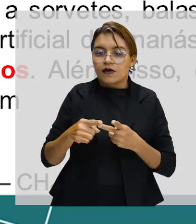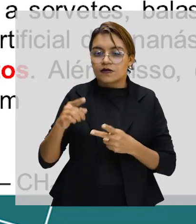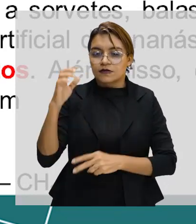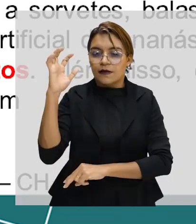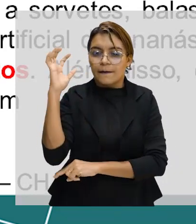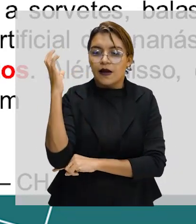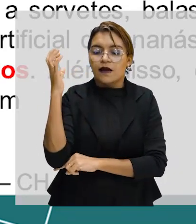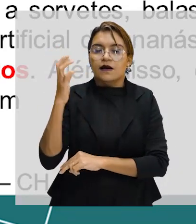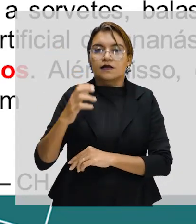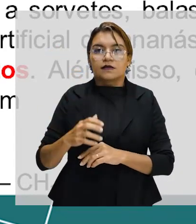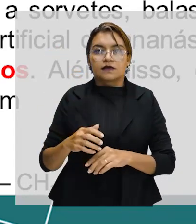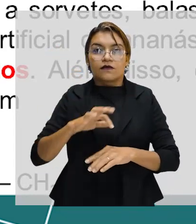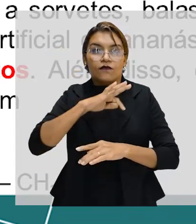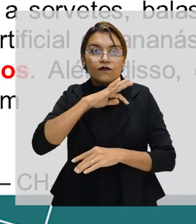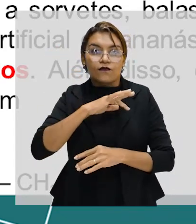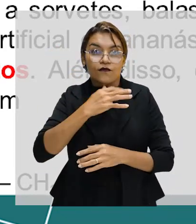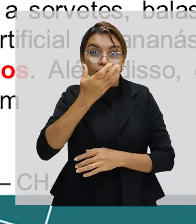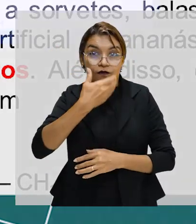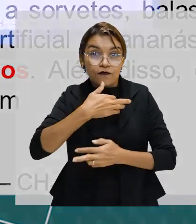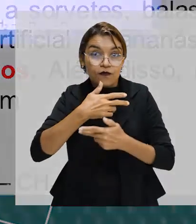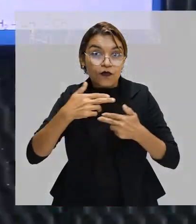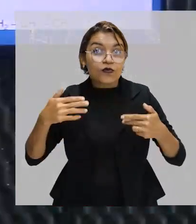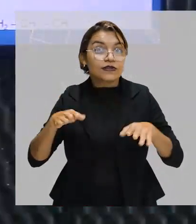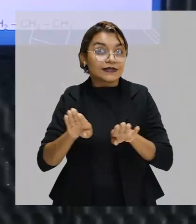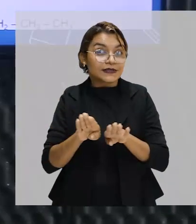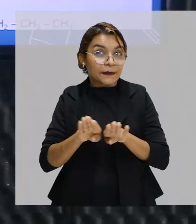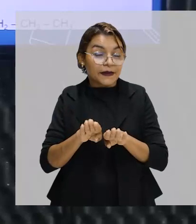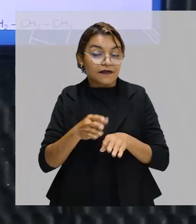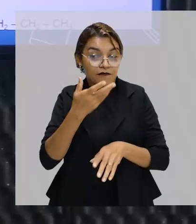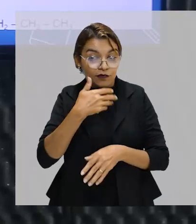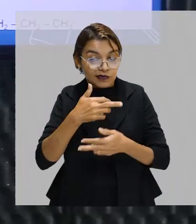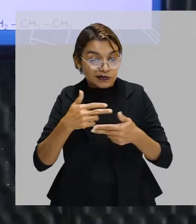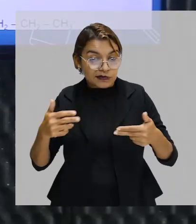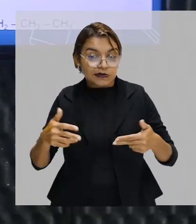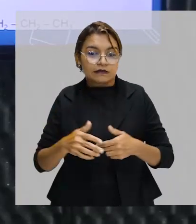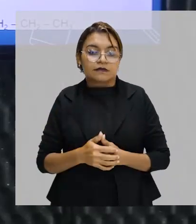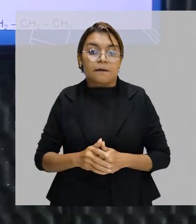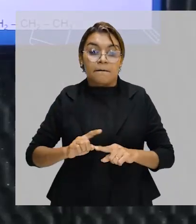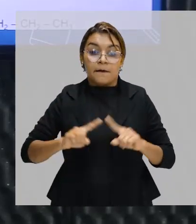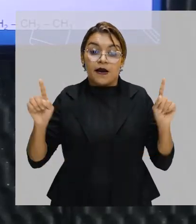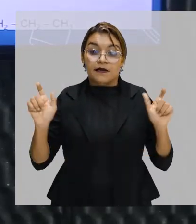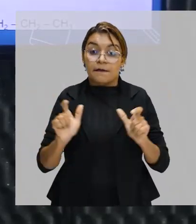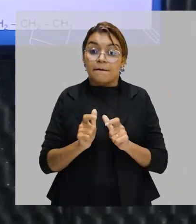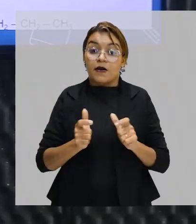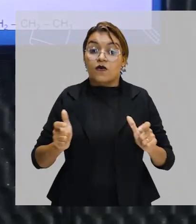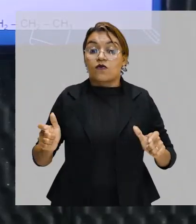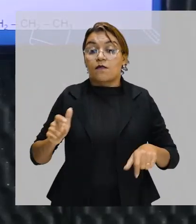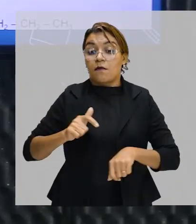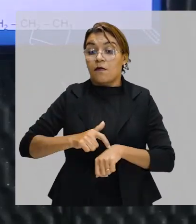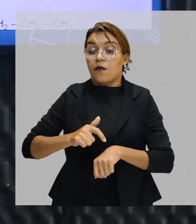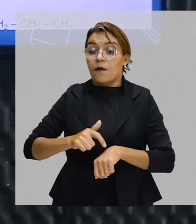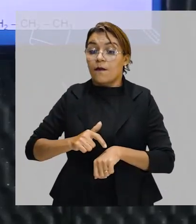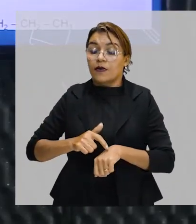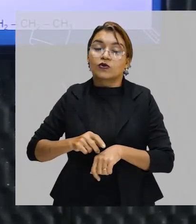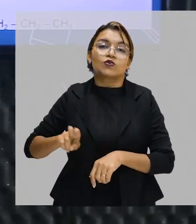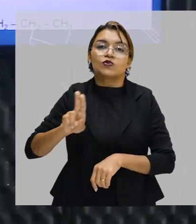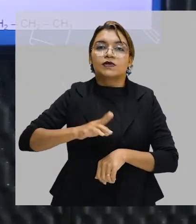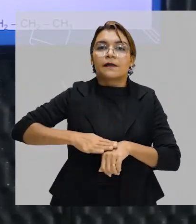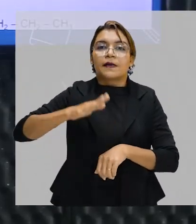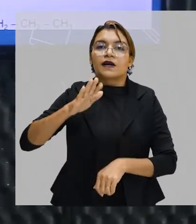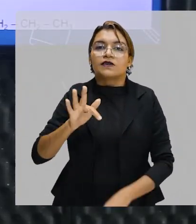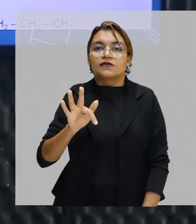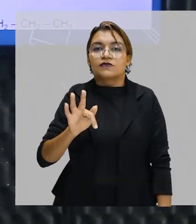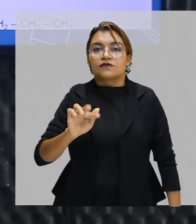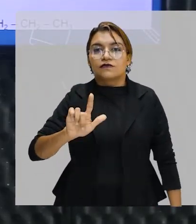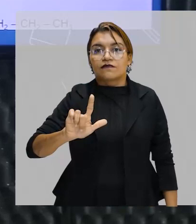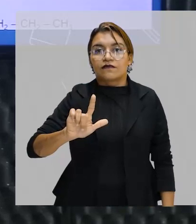frutos. Porém, na maioria dos casos, é mais compensativo, no sentido econômico, usar os flavorizantes,